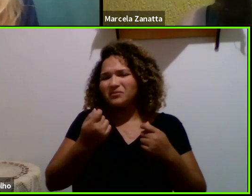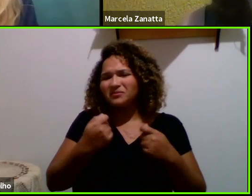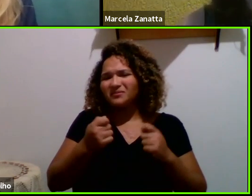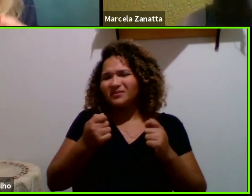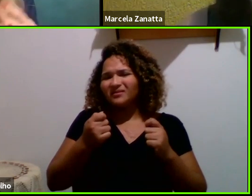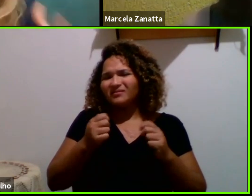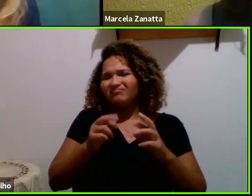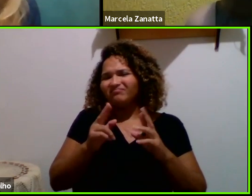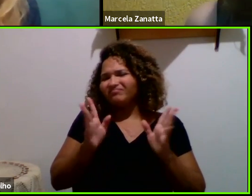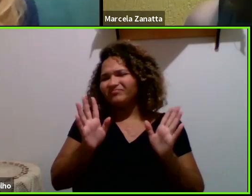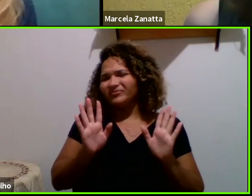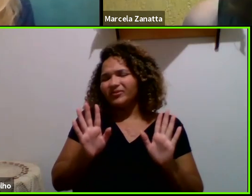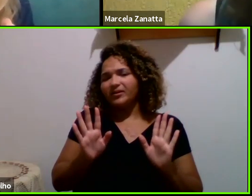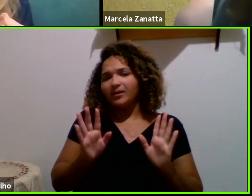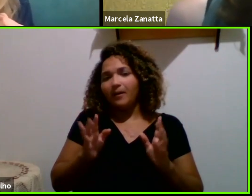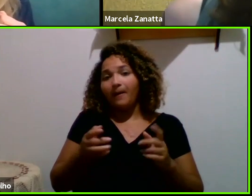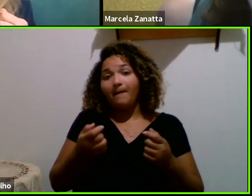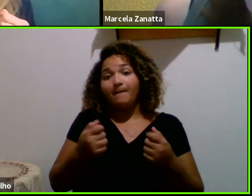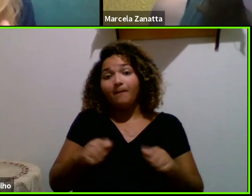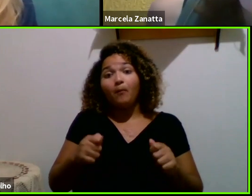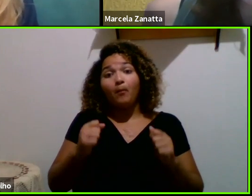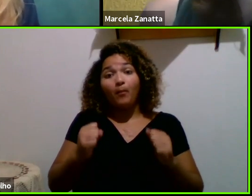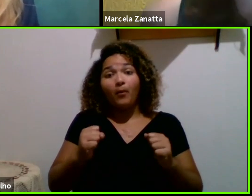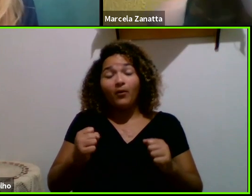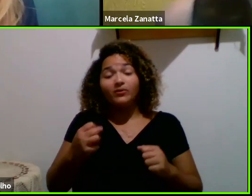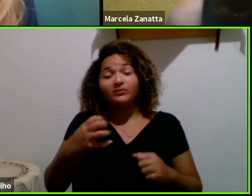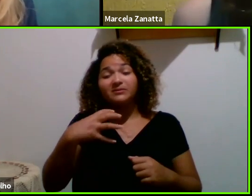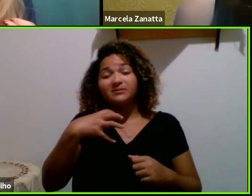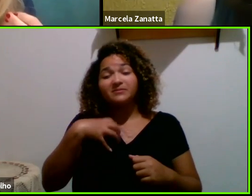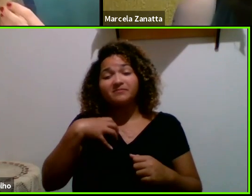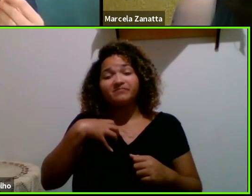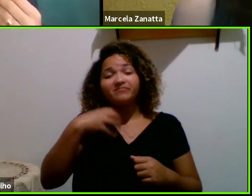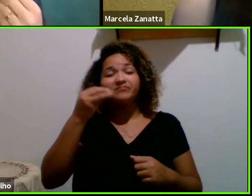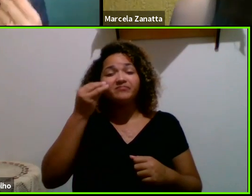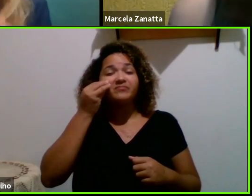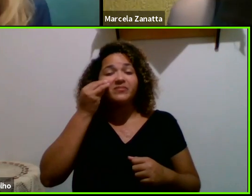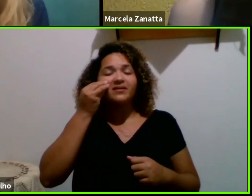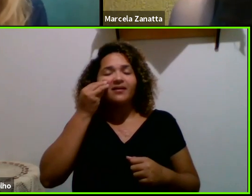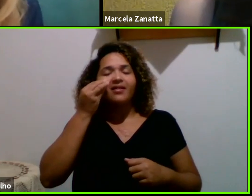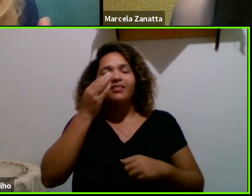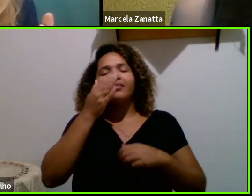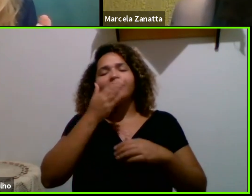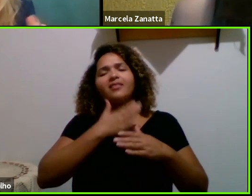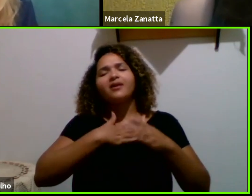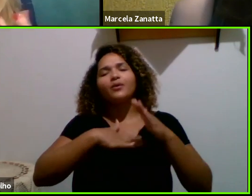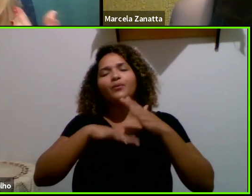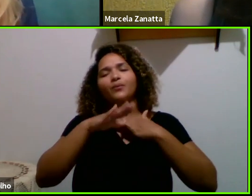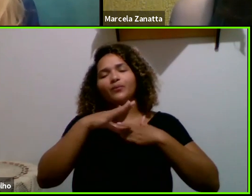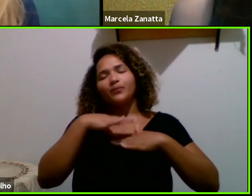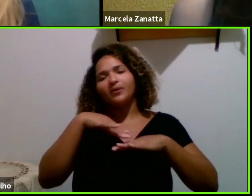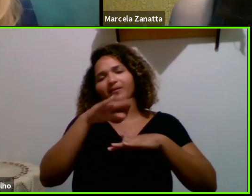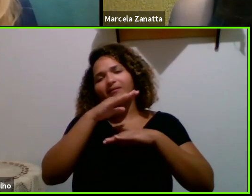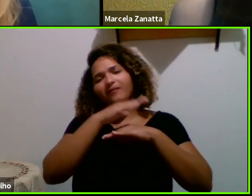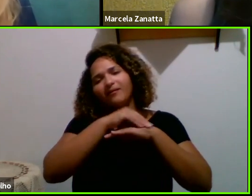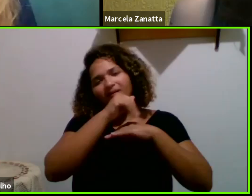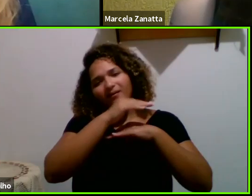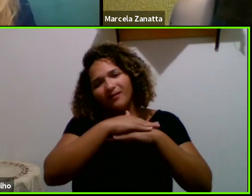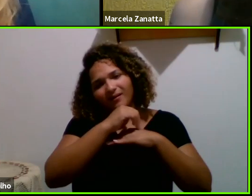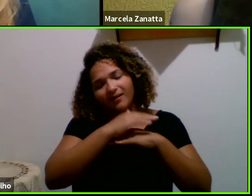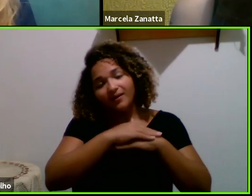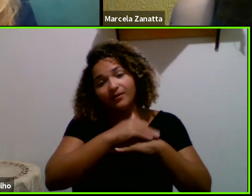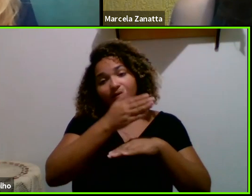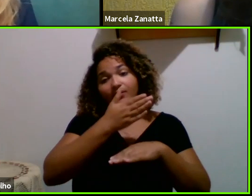O parto ele pode ser experienciado de uma forma mais tranquila. Então, essa mulher ela foi acolhida, ela foi apresentada